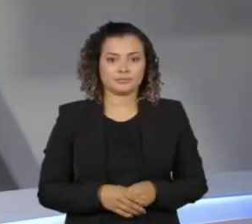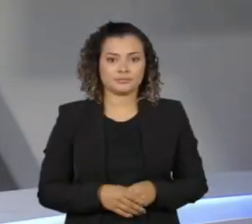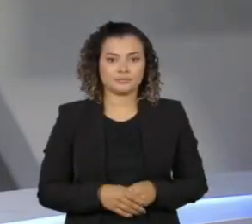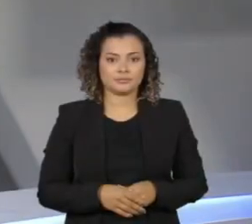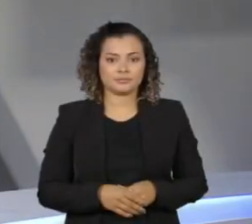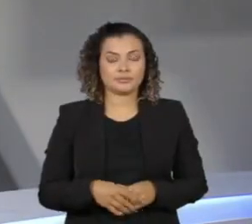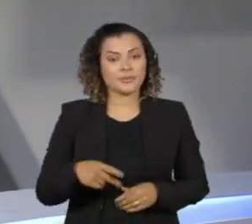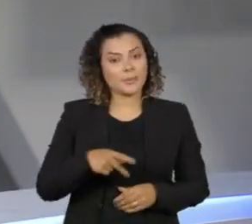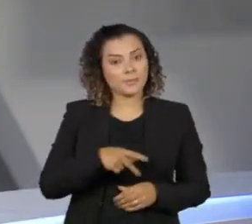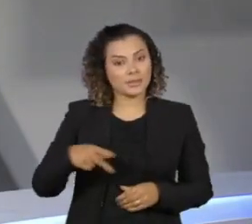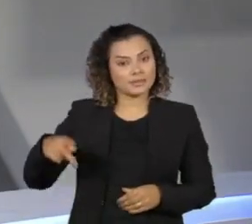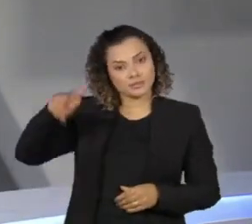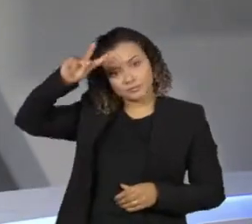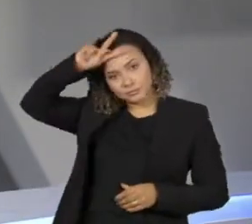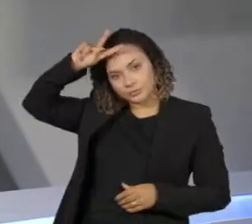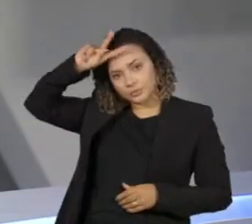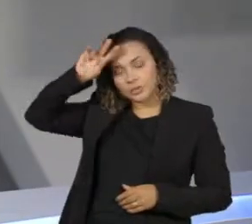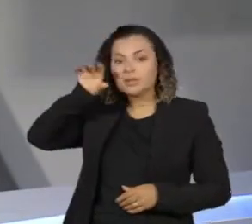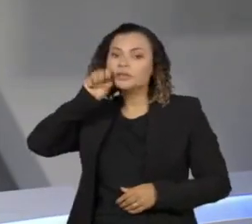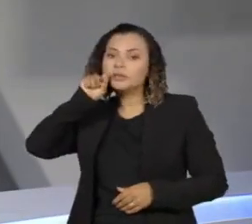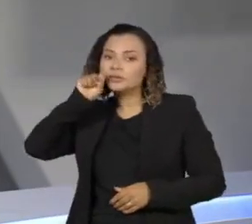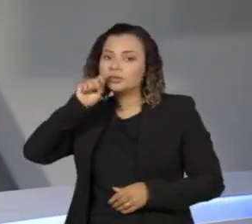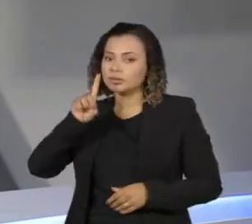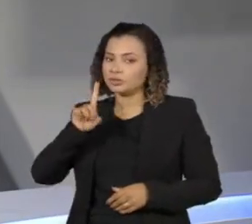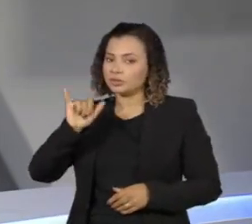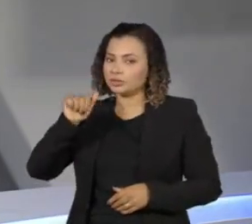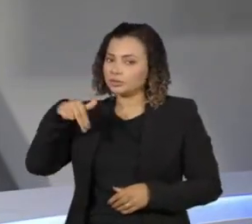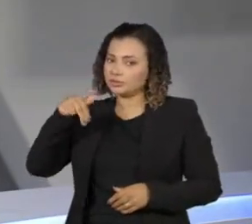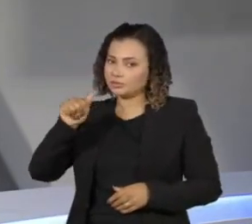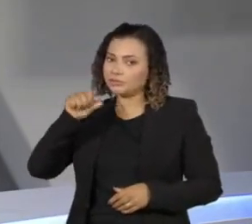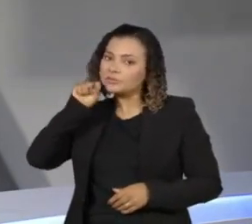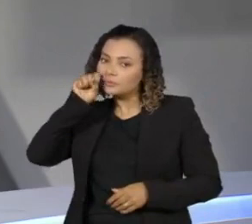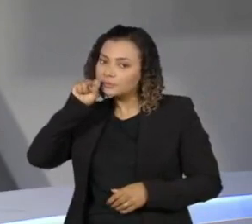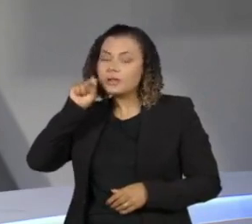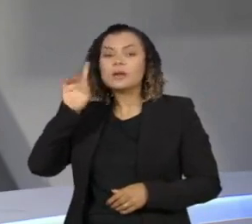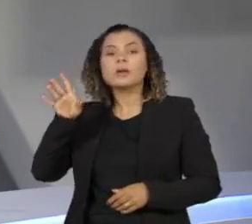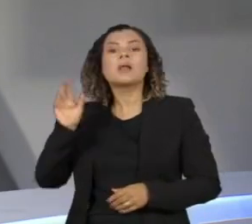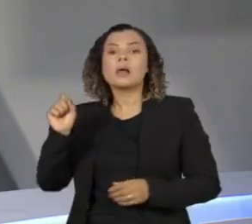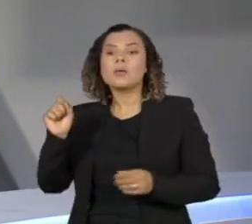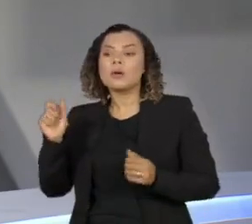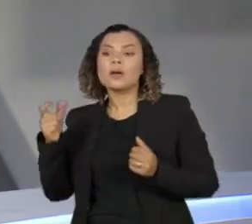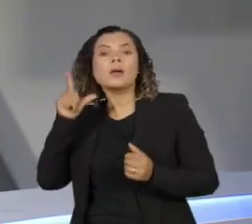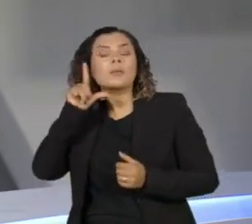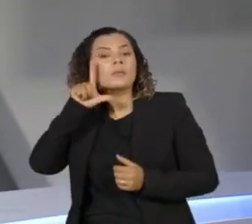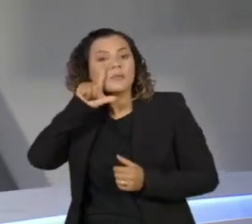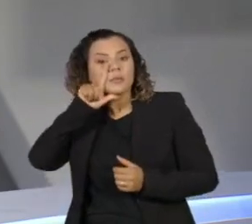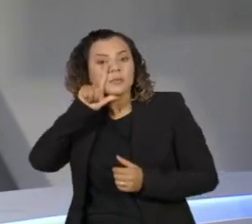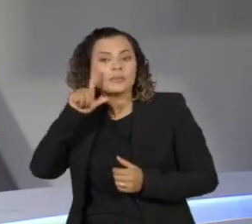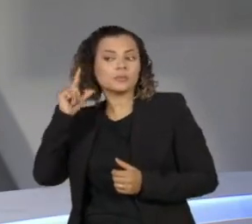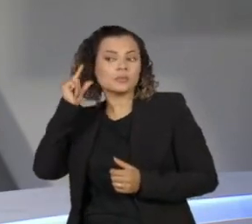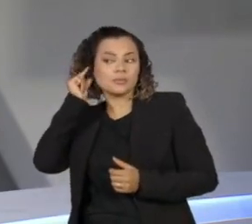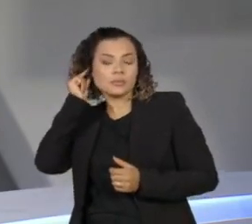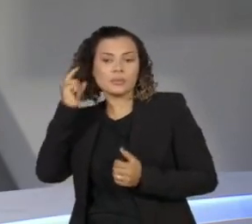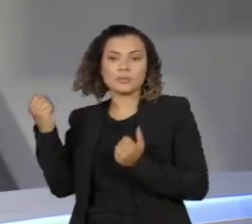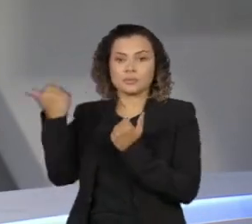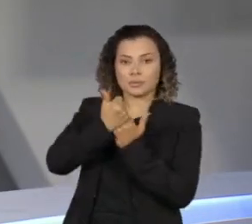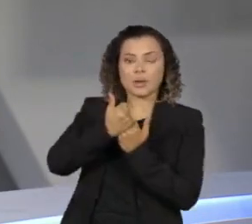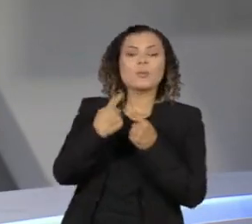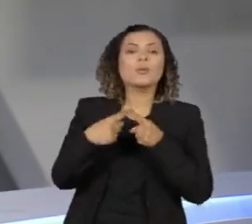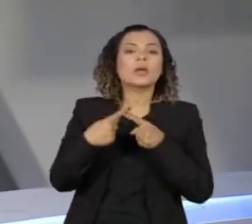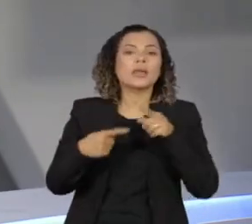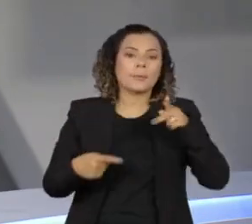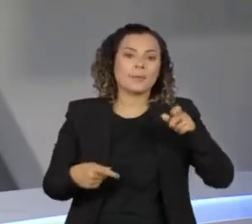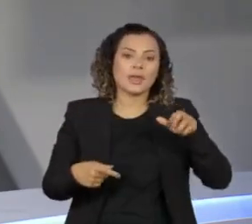a presidente do Peru Dina boloarte que está no cargo a menos de uma semana desde a prisão de Pedro Castilho quer